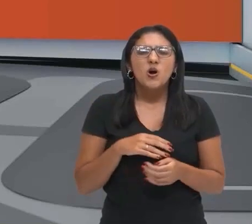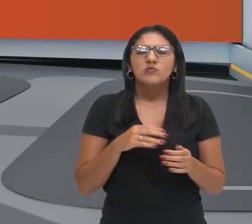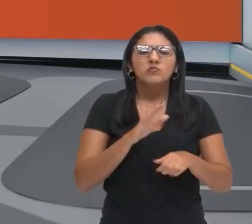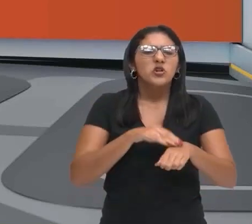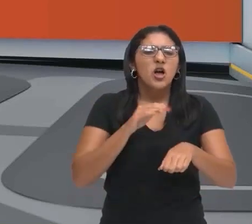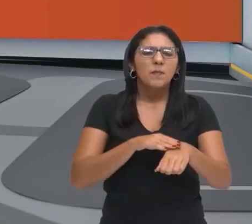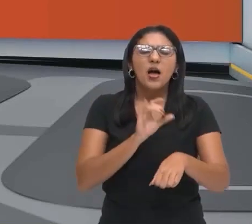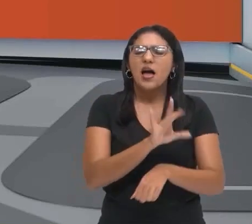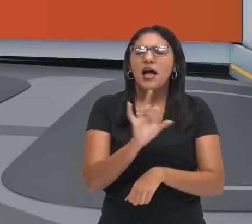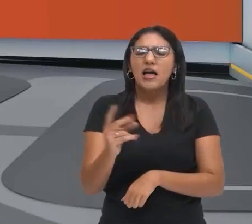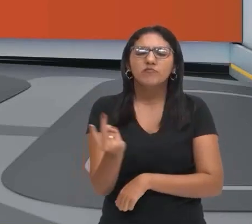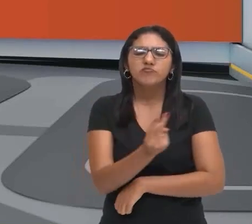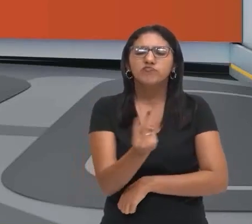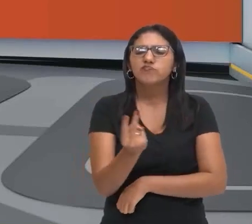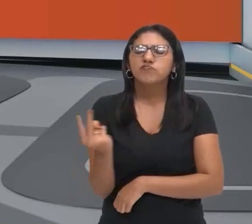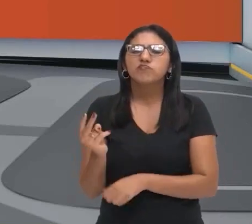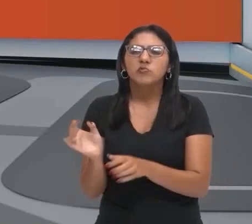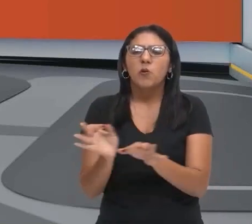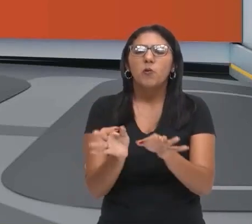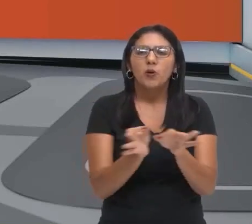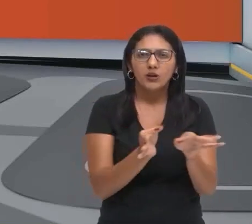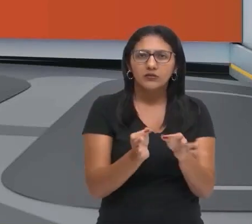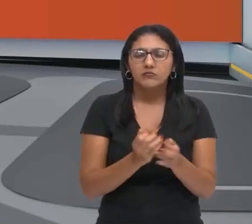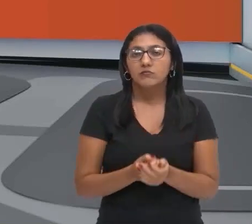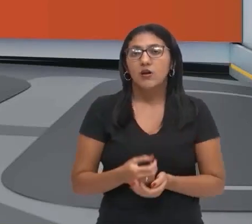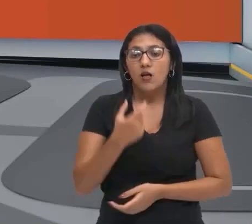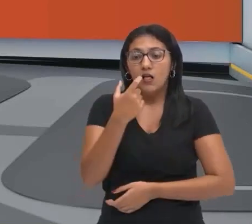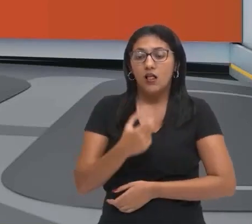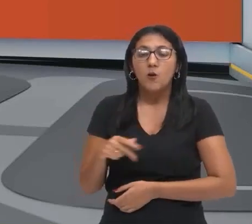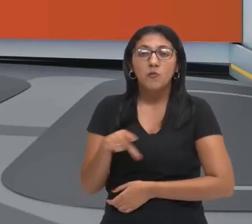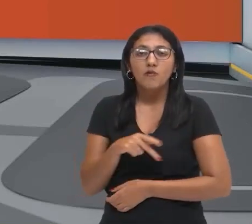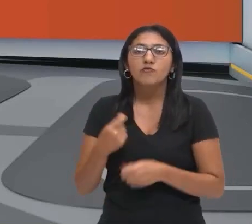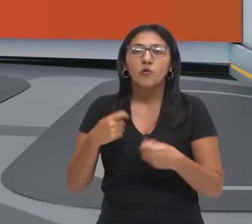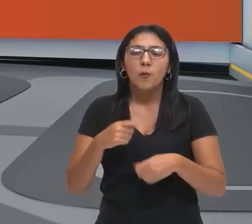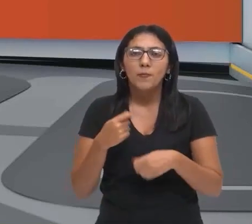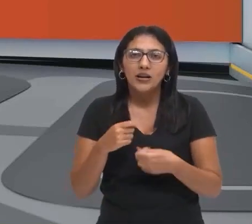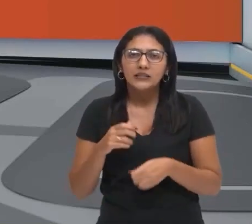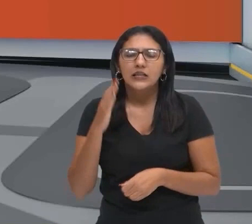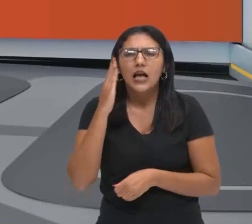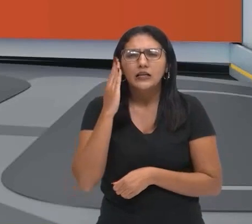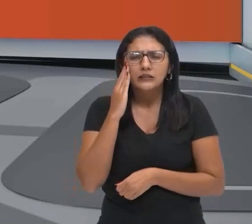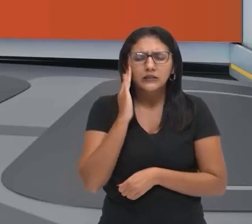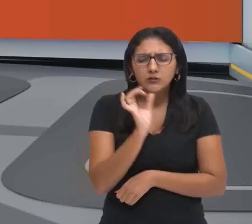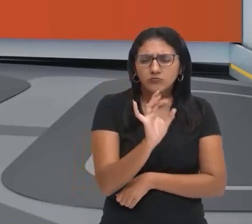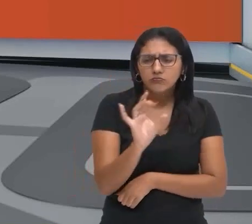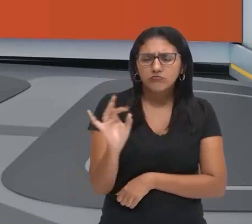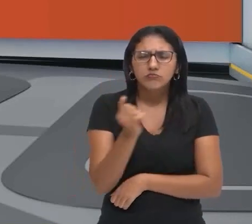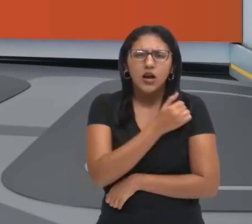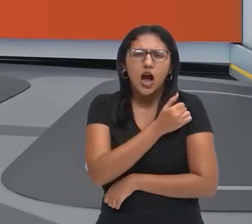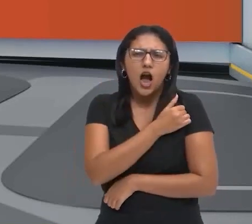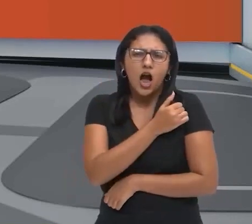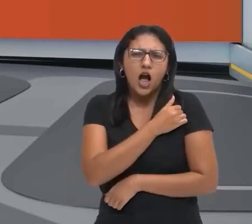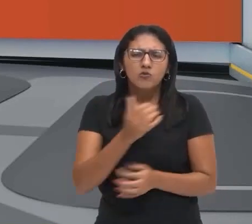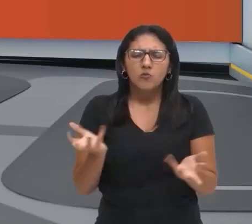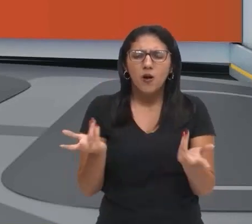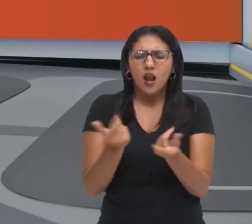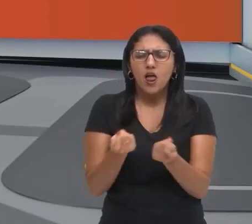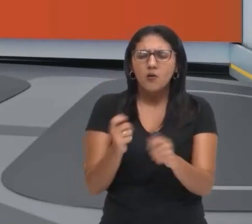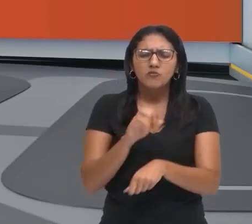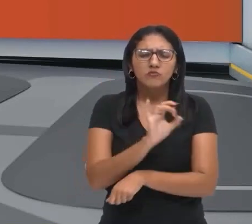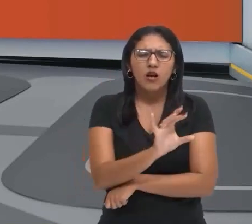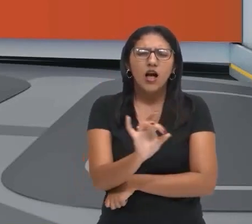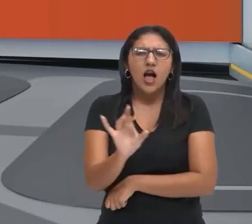gente, vamos lá. Não, ele tem que conhecer, ele tem que se apropriar das habilidades e competências de cada